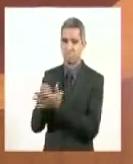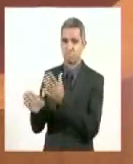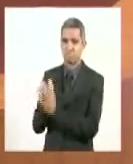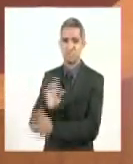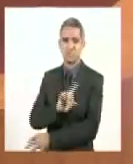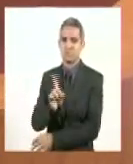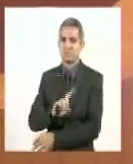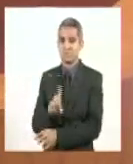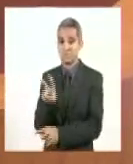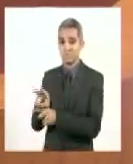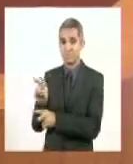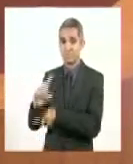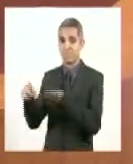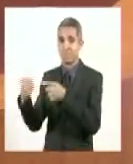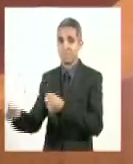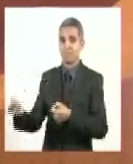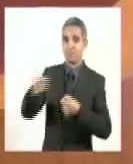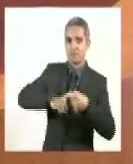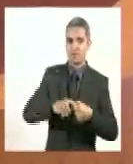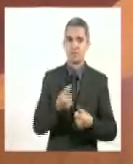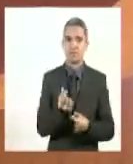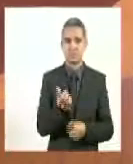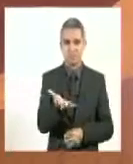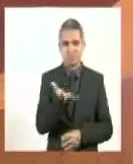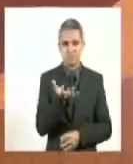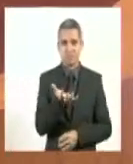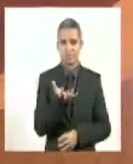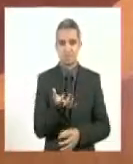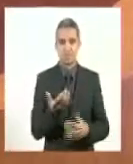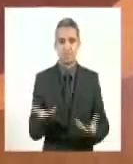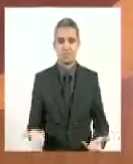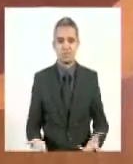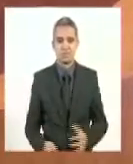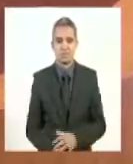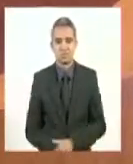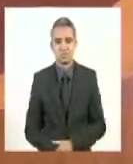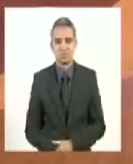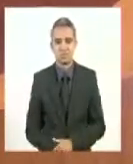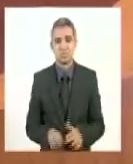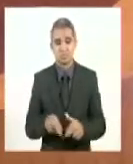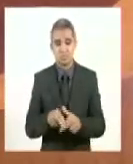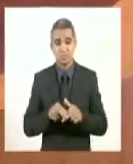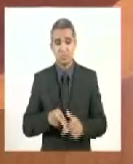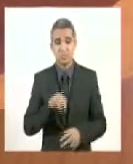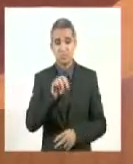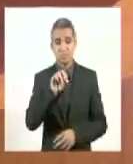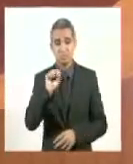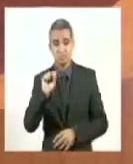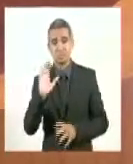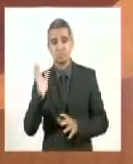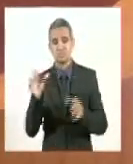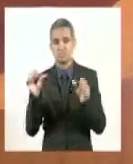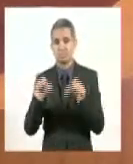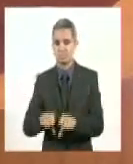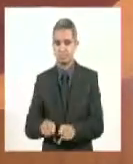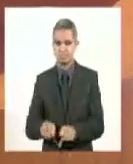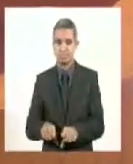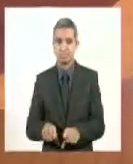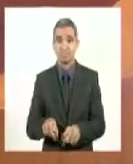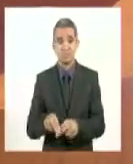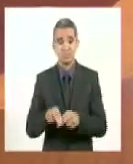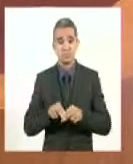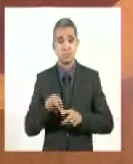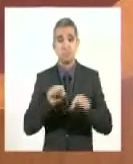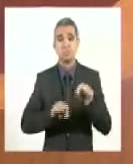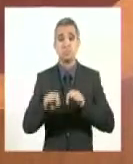Sabe o que ele vai fazer? Com a OAS talvez ele não vá mais fazer, porque a situação da OAS ficou muito crítica. Mas o que o Flávio Dino ia fazer com a OAS